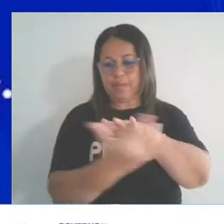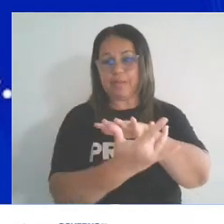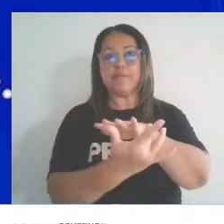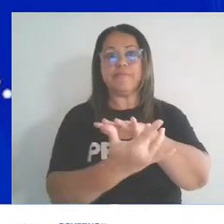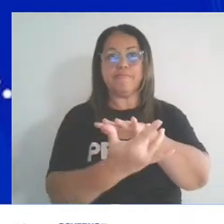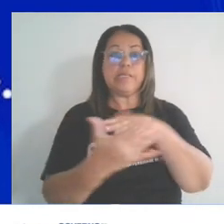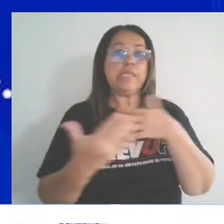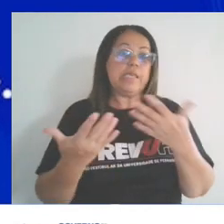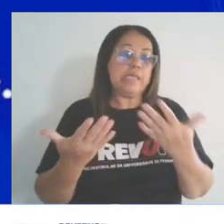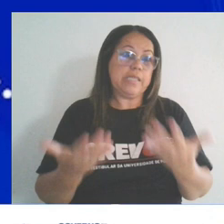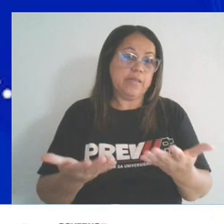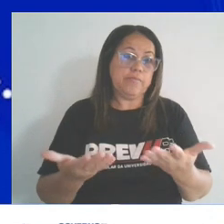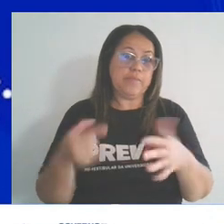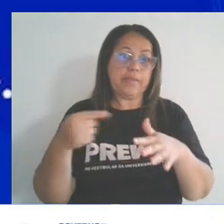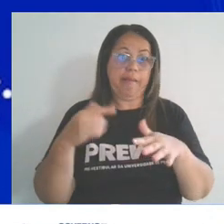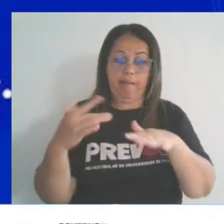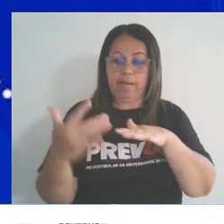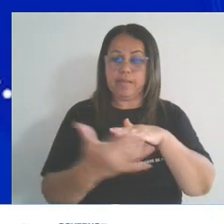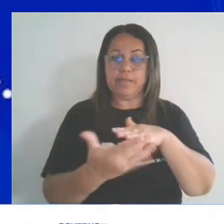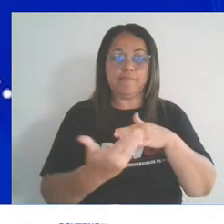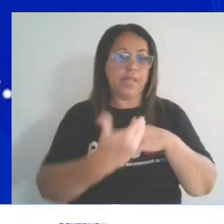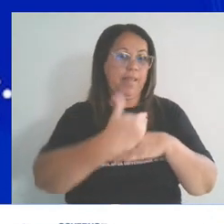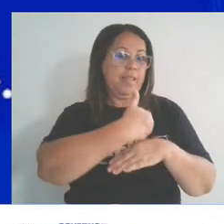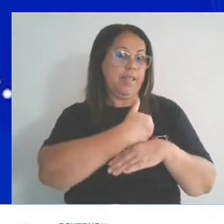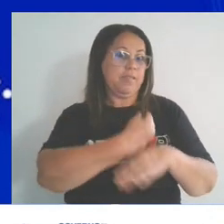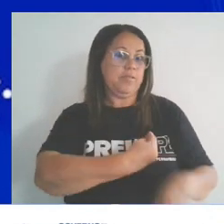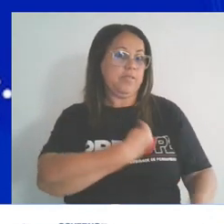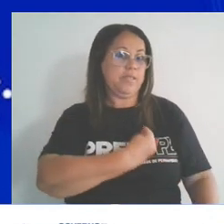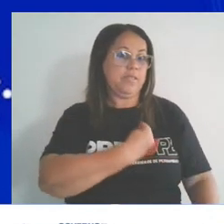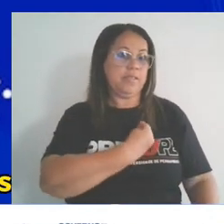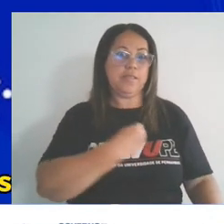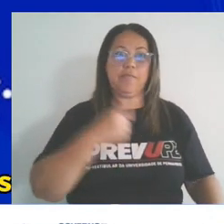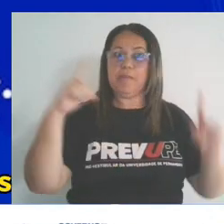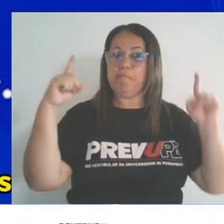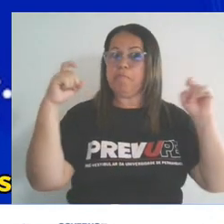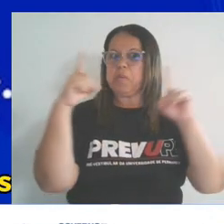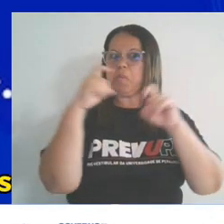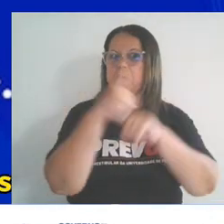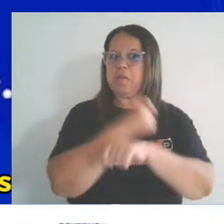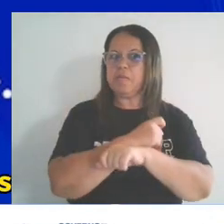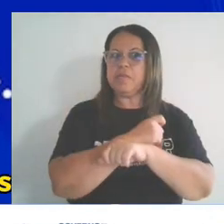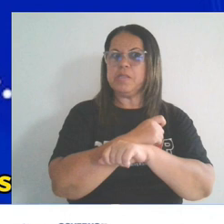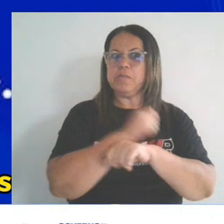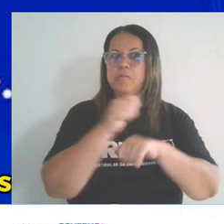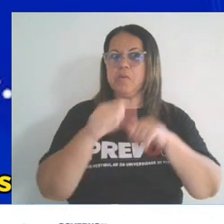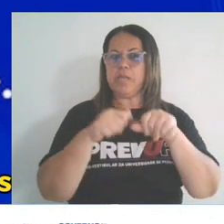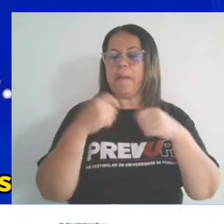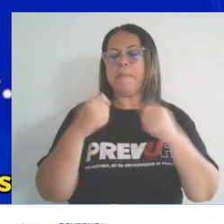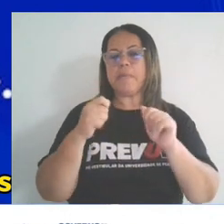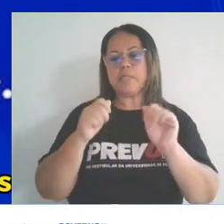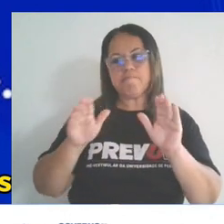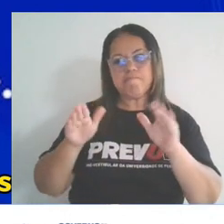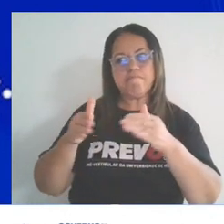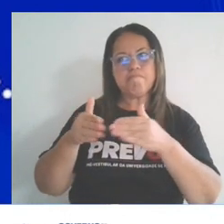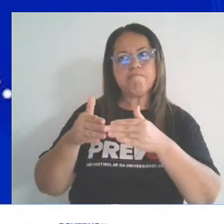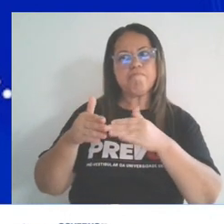as redes entraram em nossa vida de uma forma que será muito difícil tirar. É necessário um olhar qualificado sobre essas